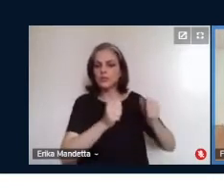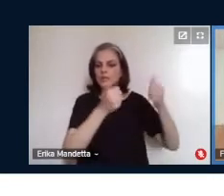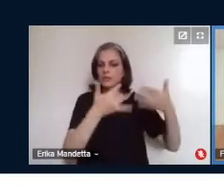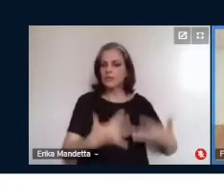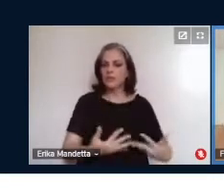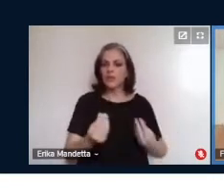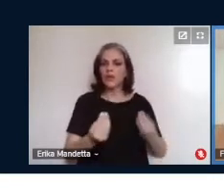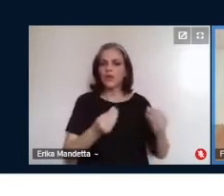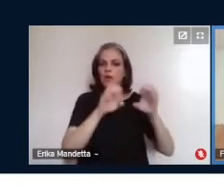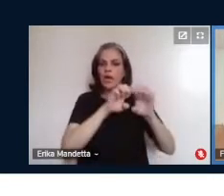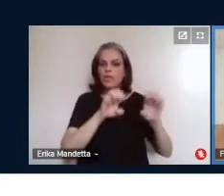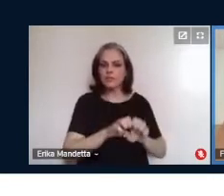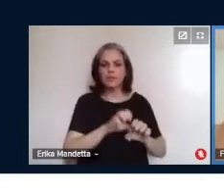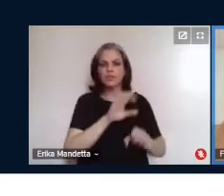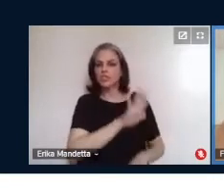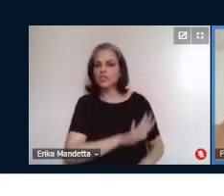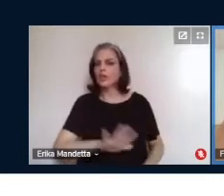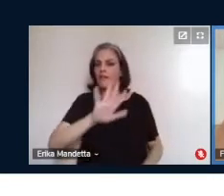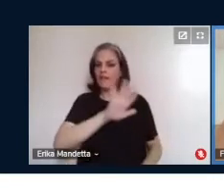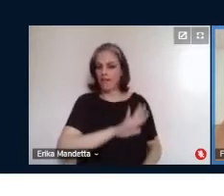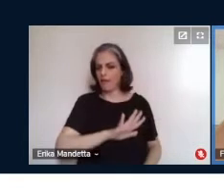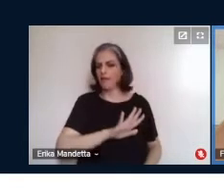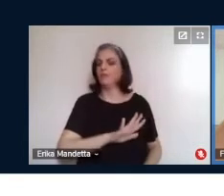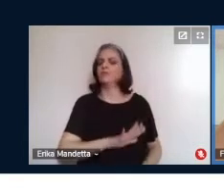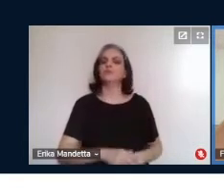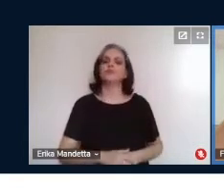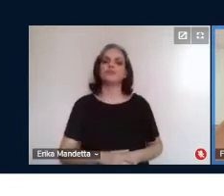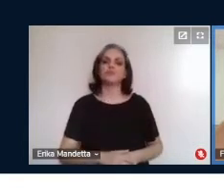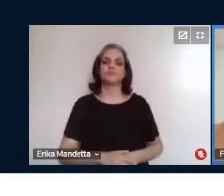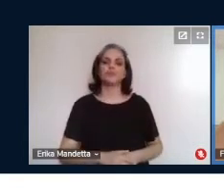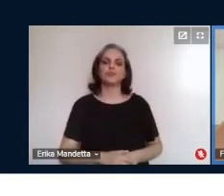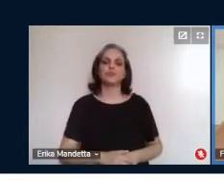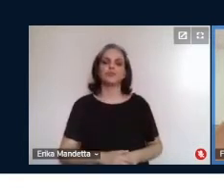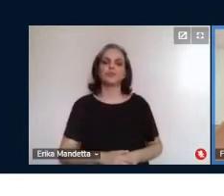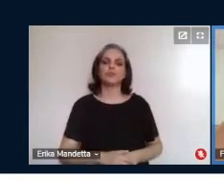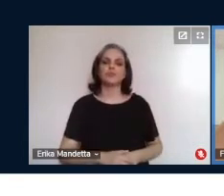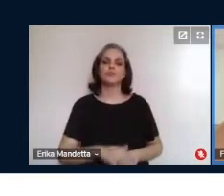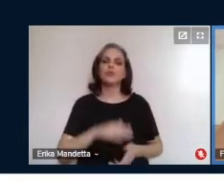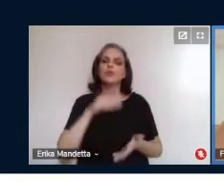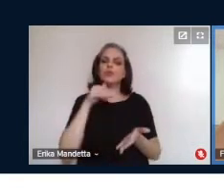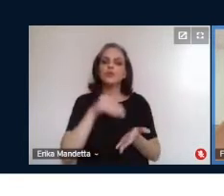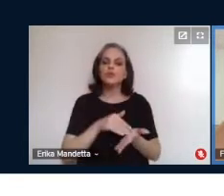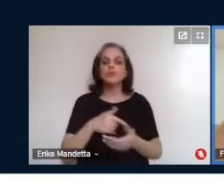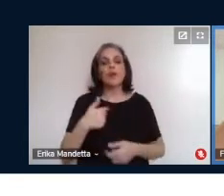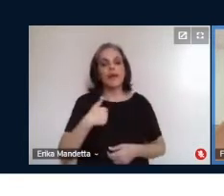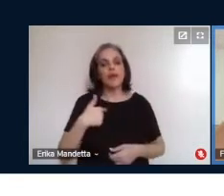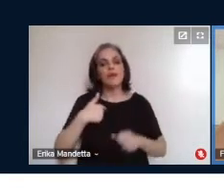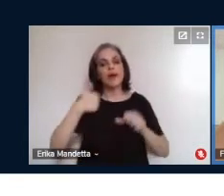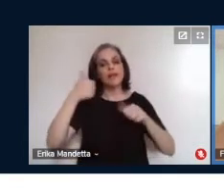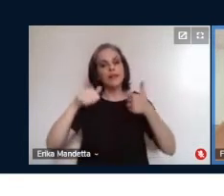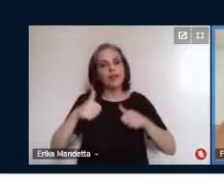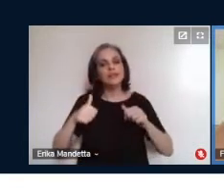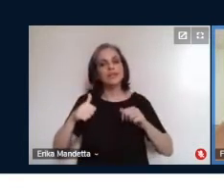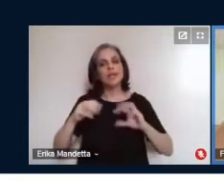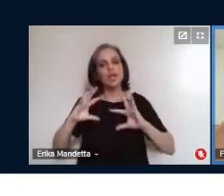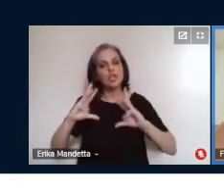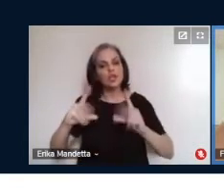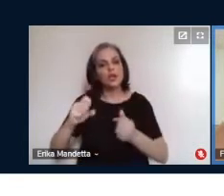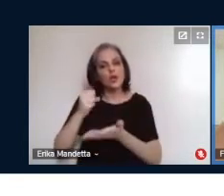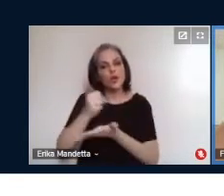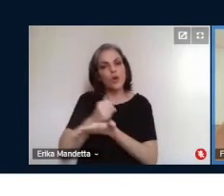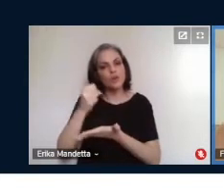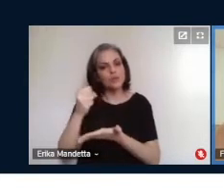estrutura administrativa toda e, por fim, eu analisei os contratos de